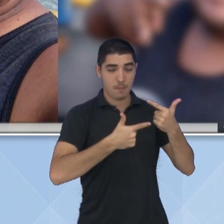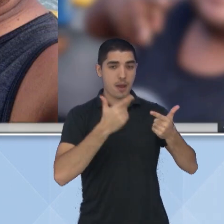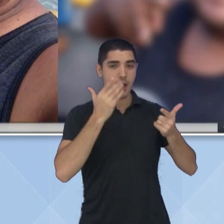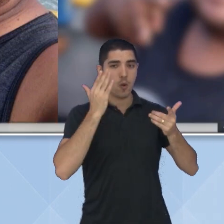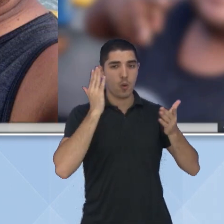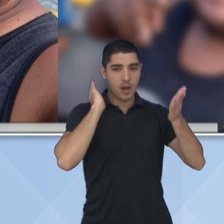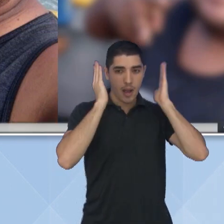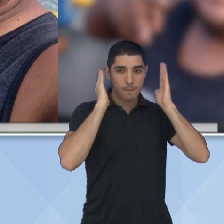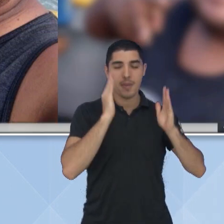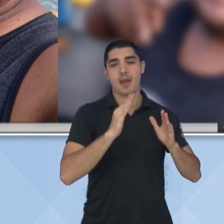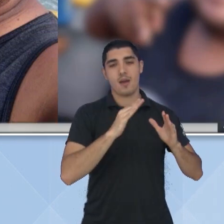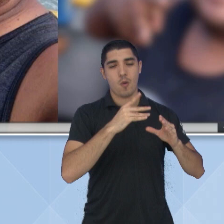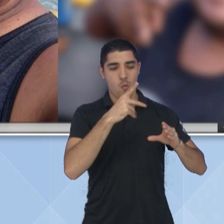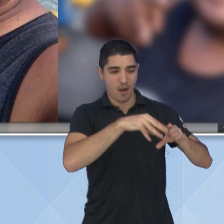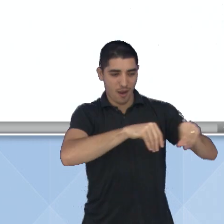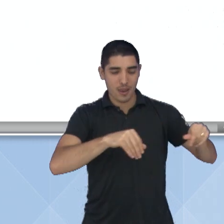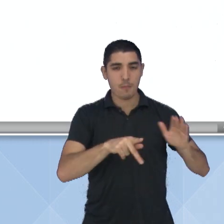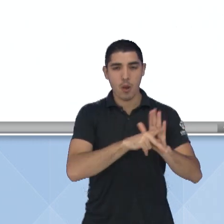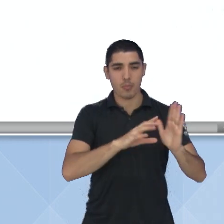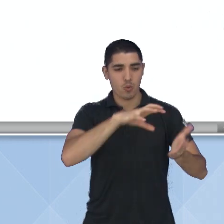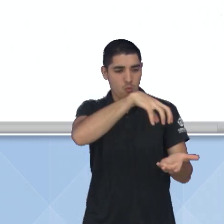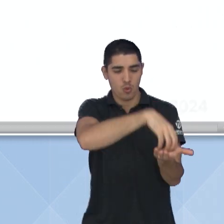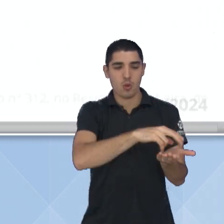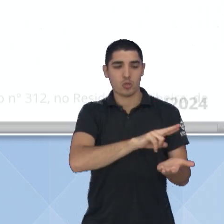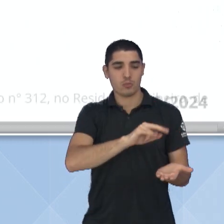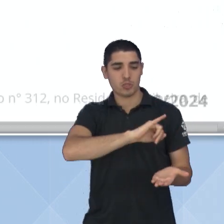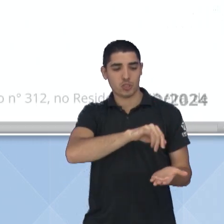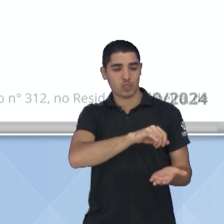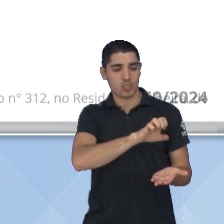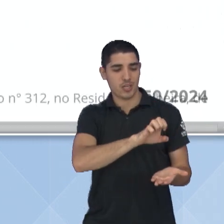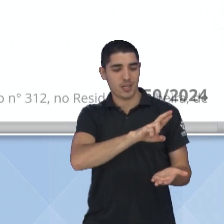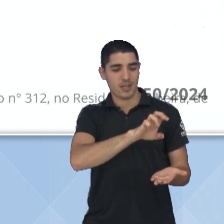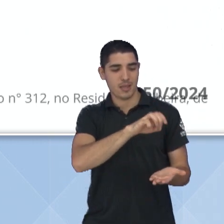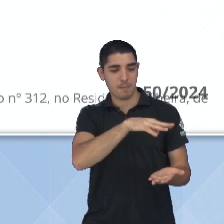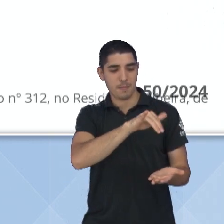Jeremias, contribuindo para o desenvolvimento da empresa.